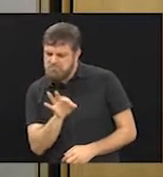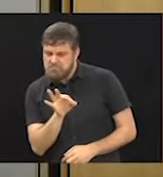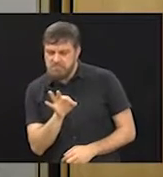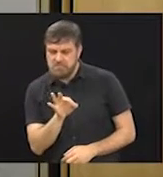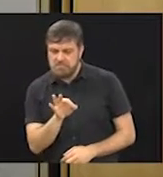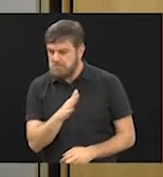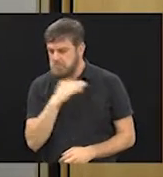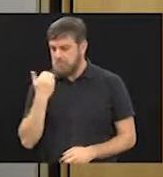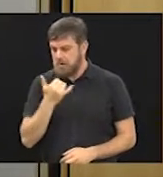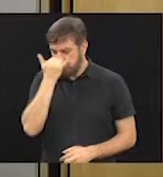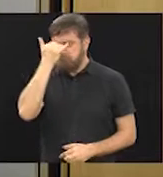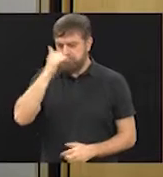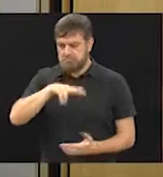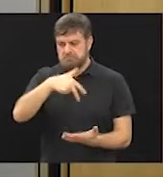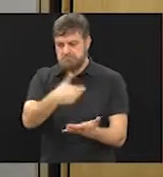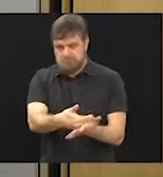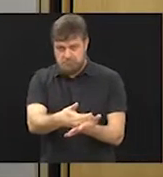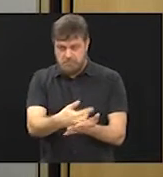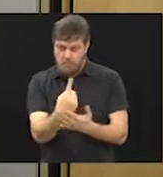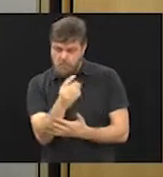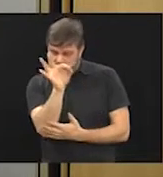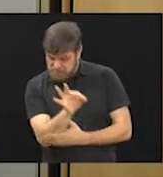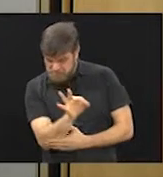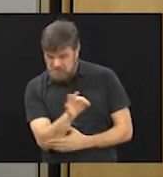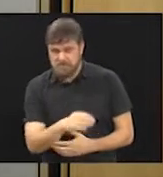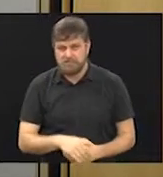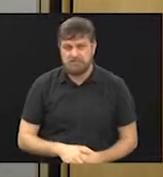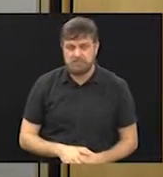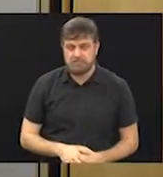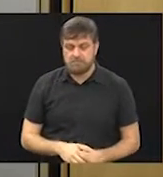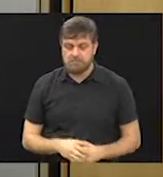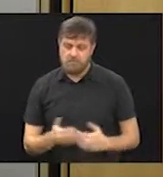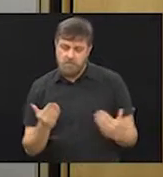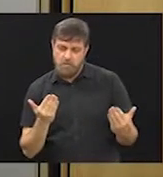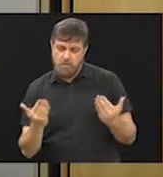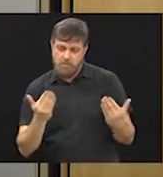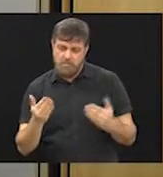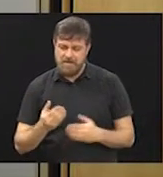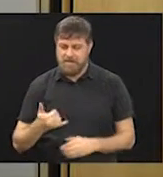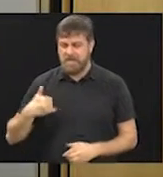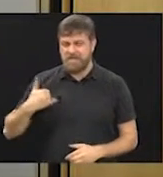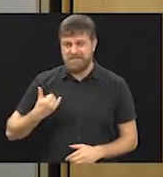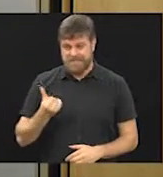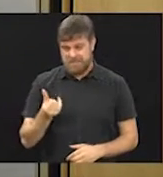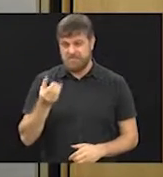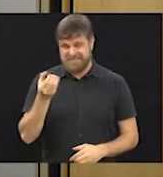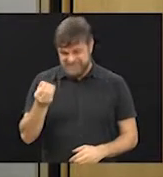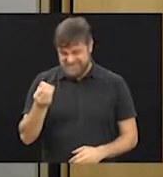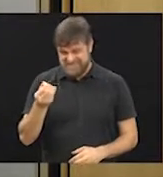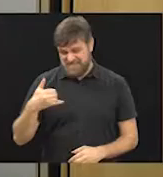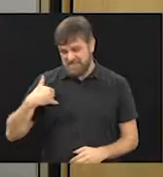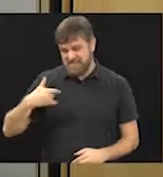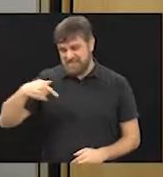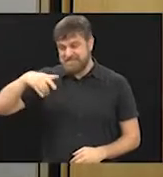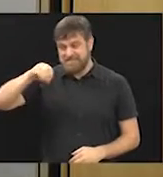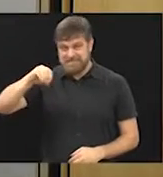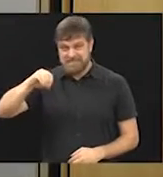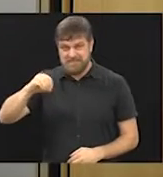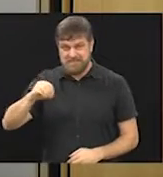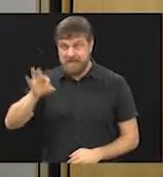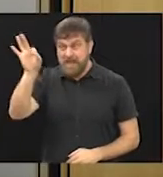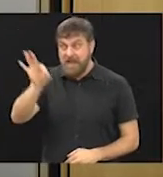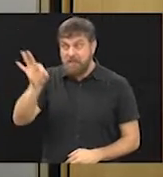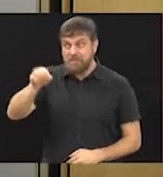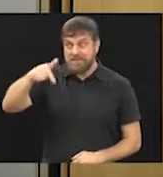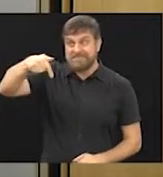morte súbita ao ano. E quando você tem seus 60, 70 anos, essa taxa chega a